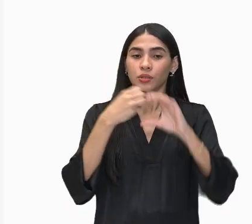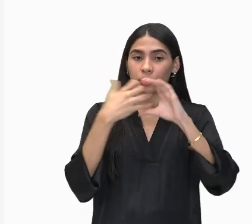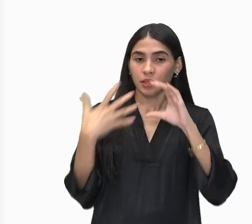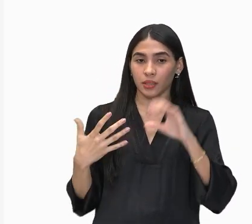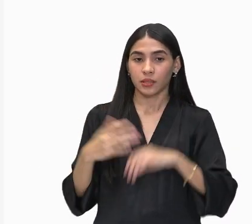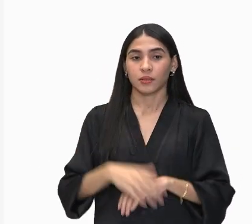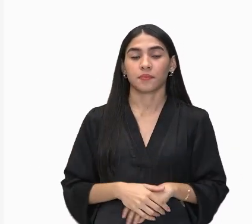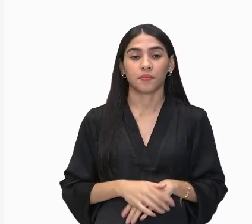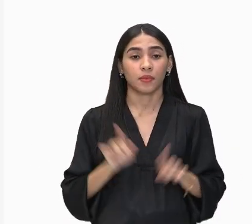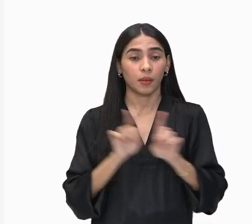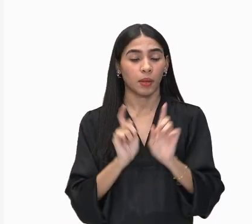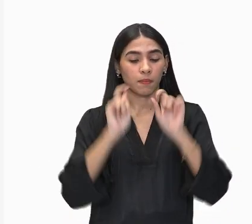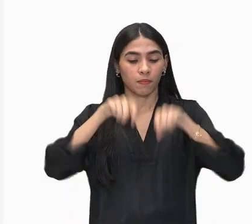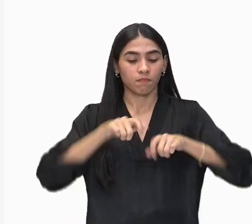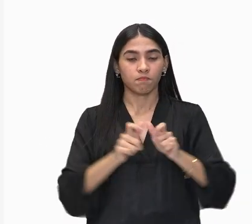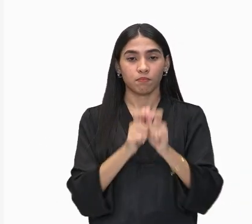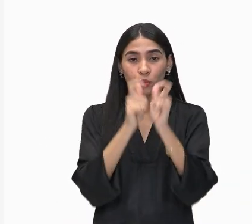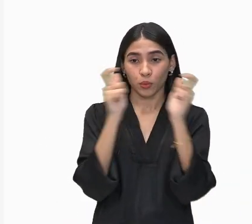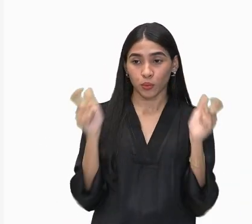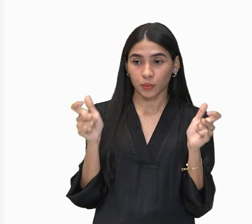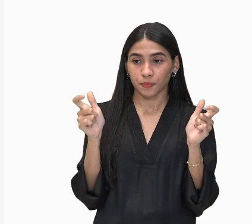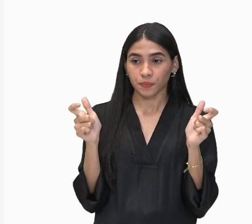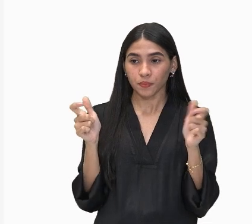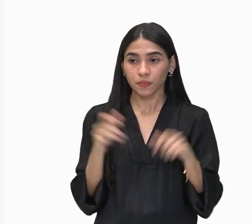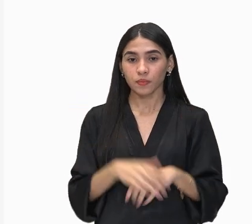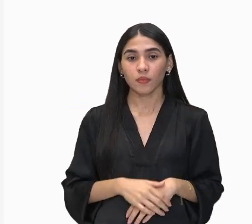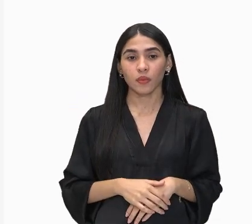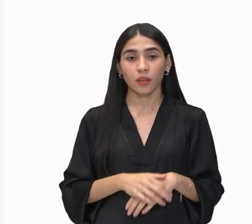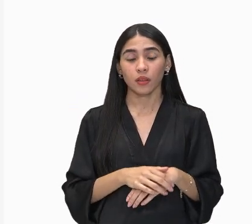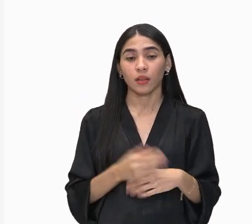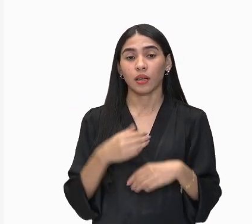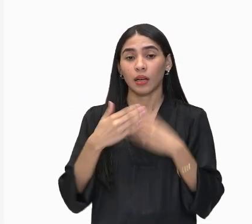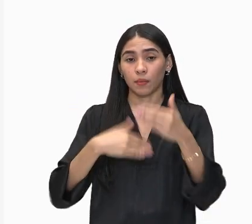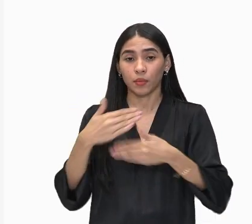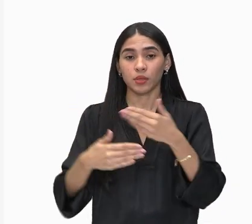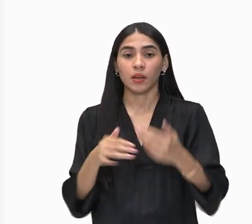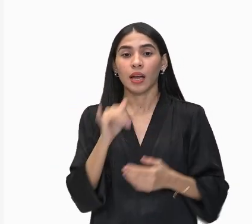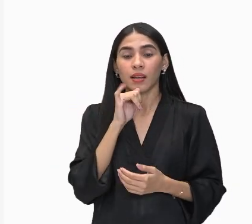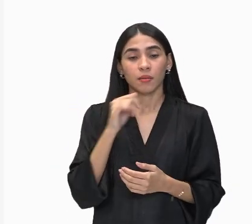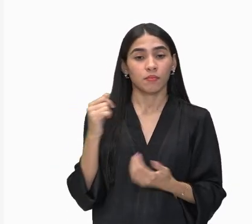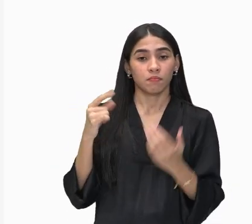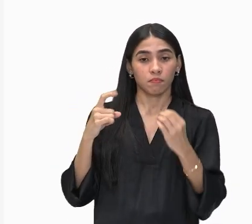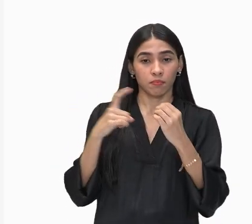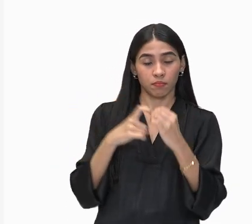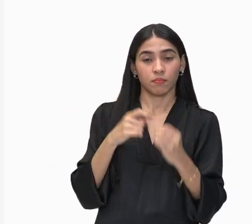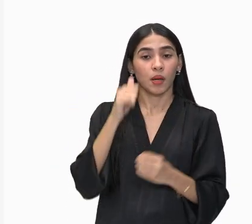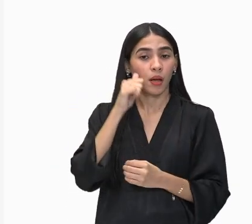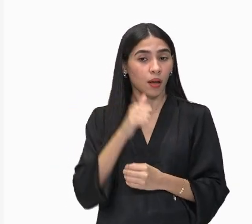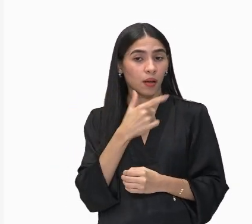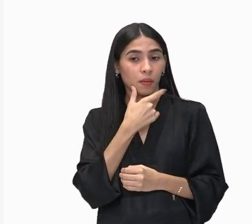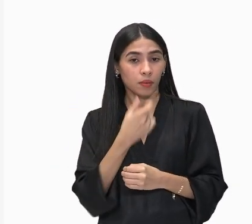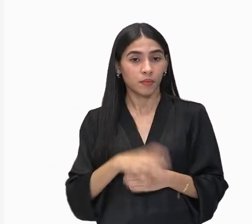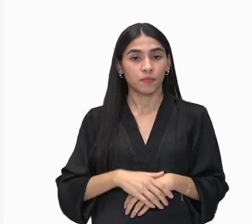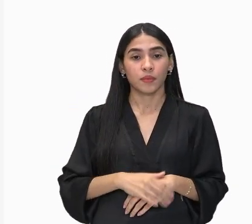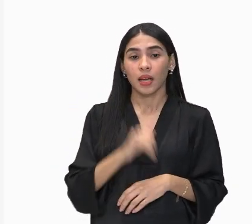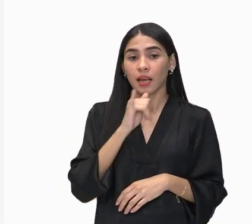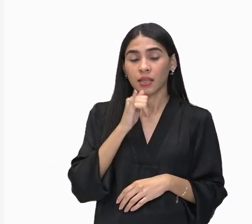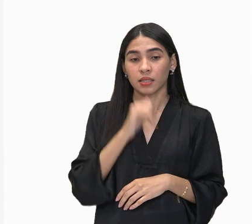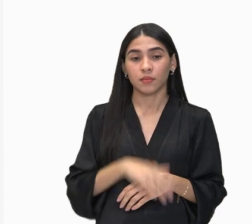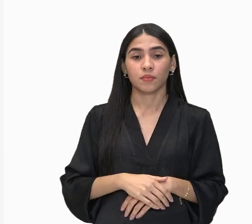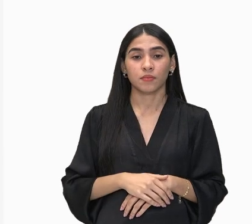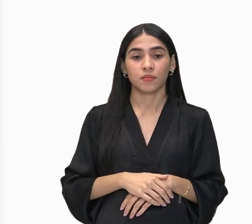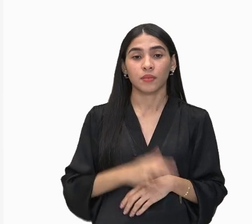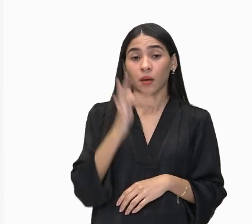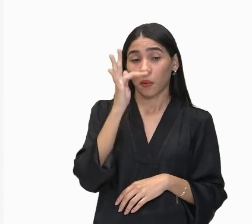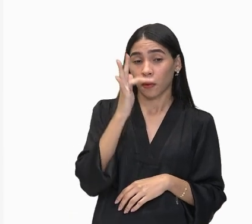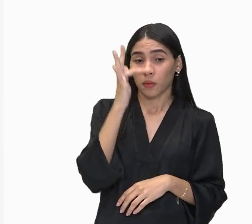essa grande diversidade dessas plantas. Sua reprodução é por gametas masculino e feminino, e o exemplo desses indivíduos